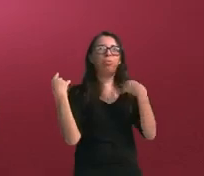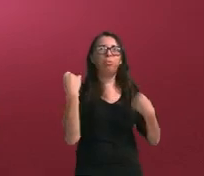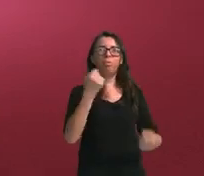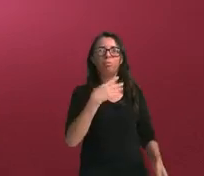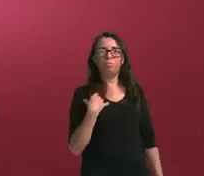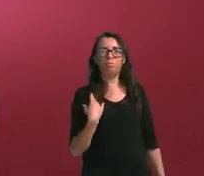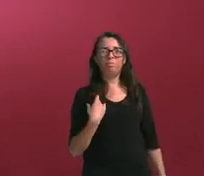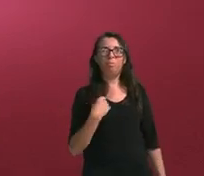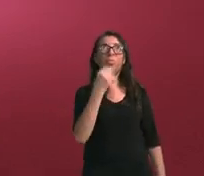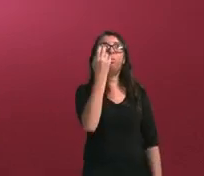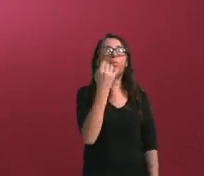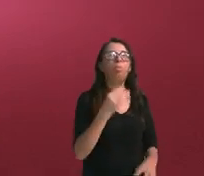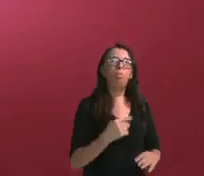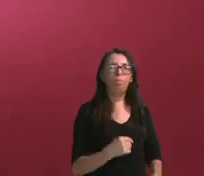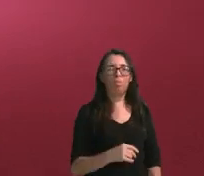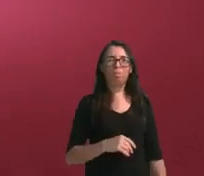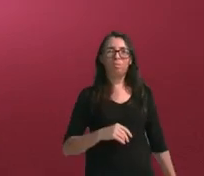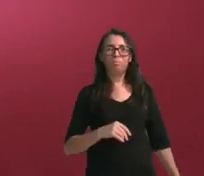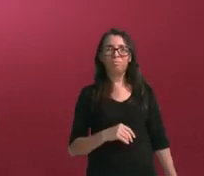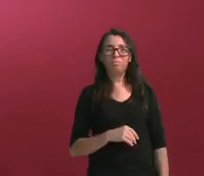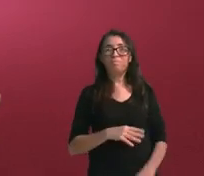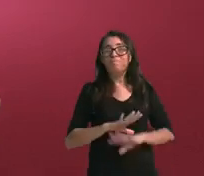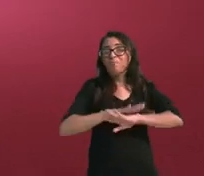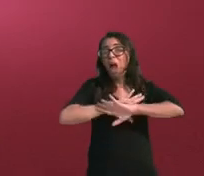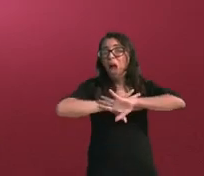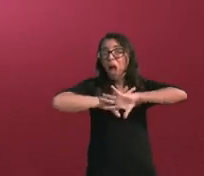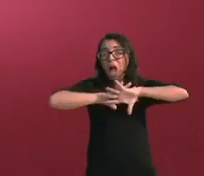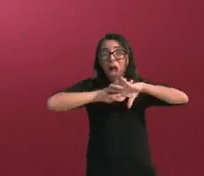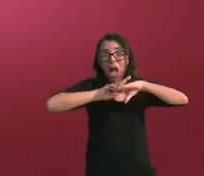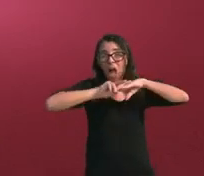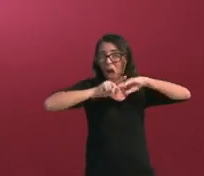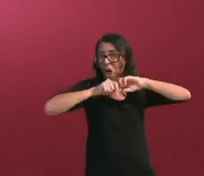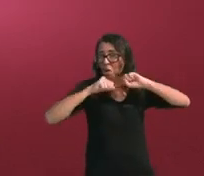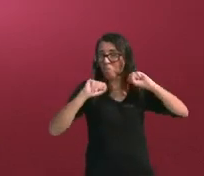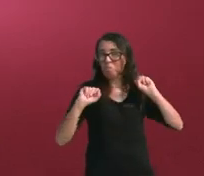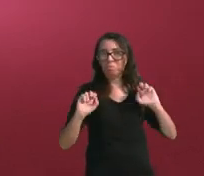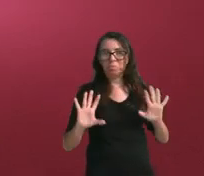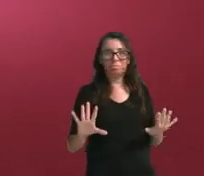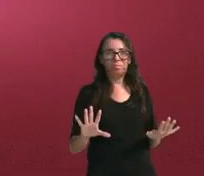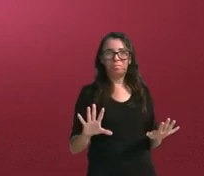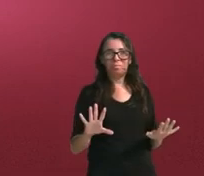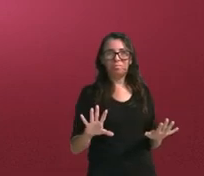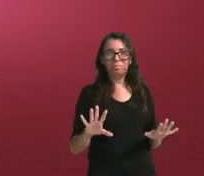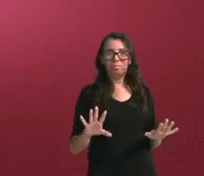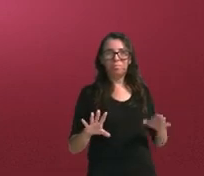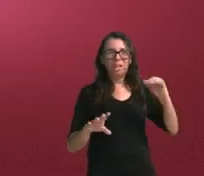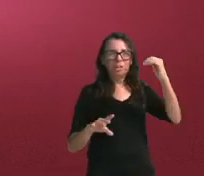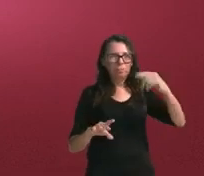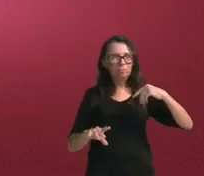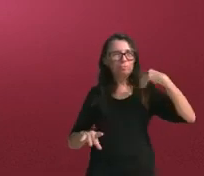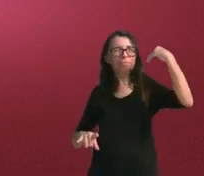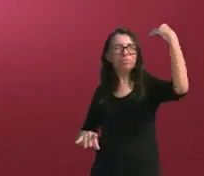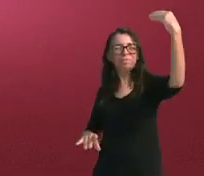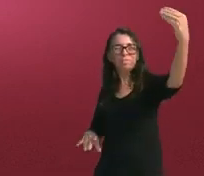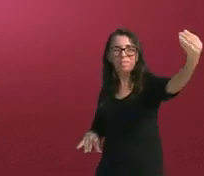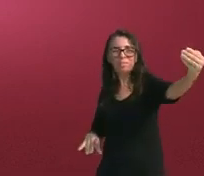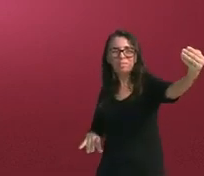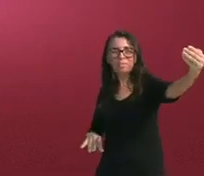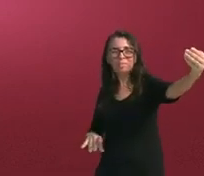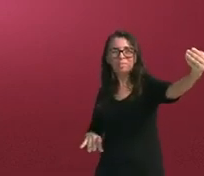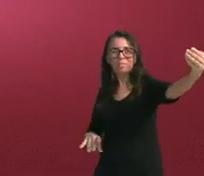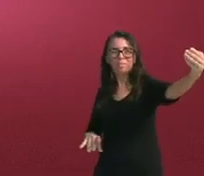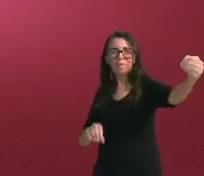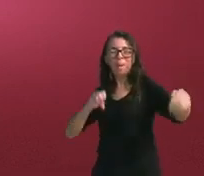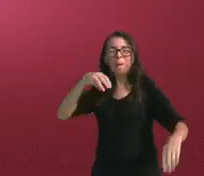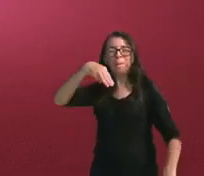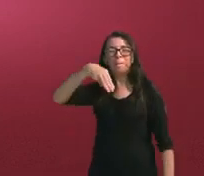num hino de louvor, que está em Êxodo 15, verso 21, né? Que descrevia